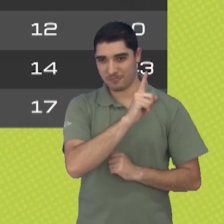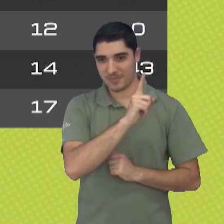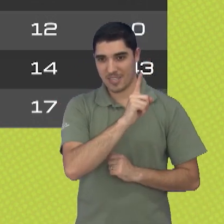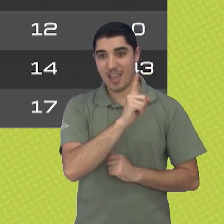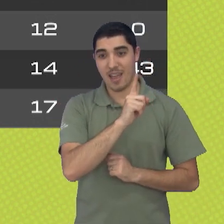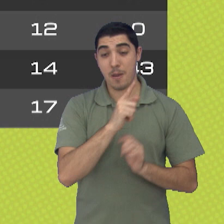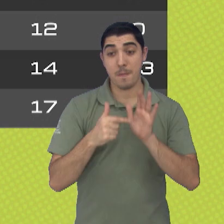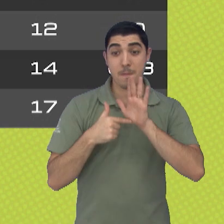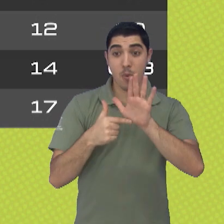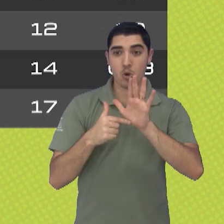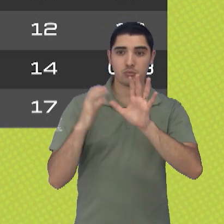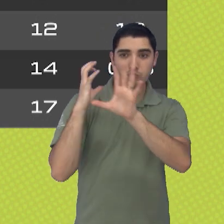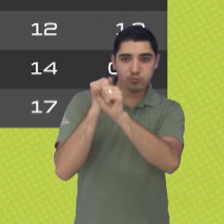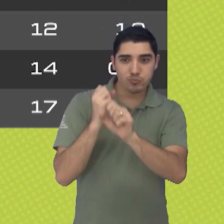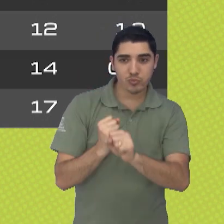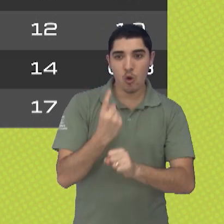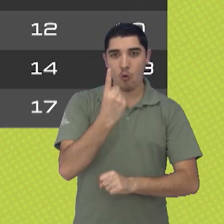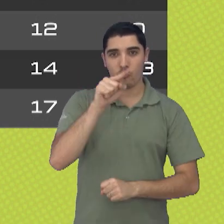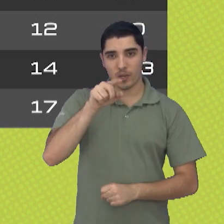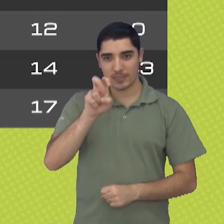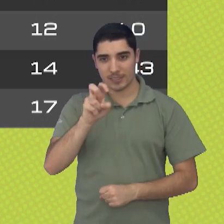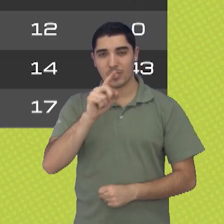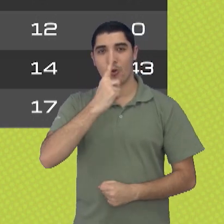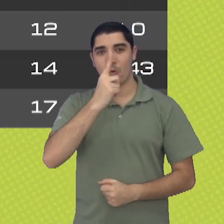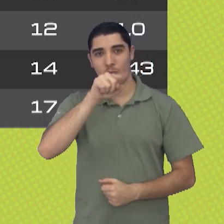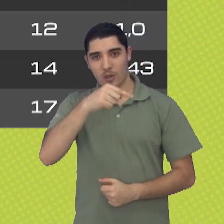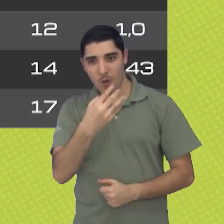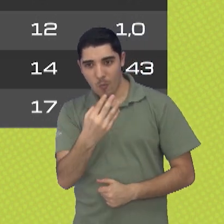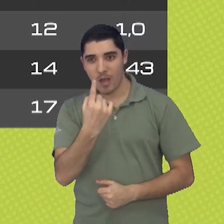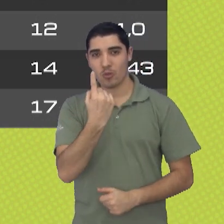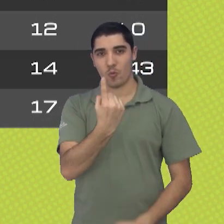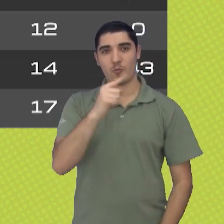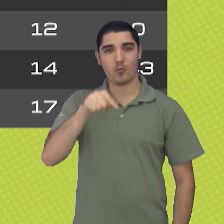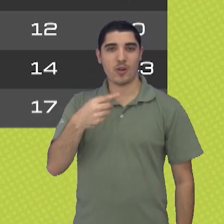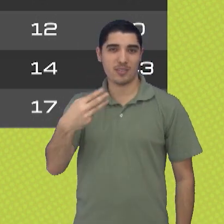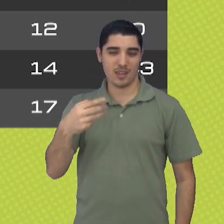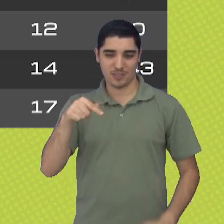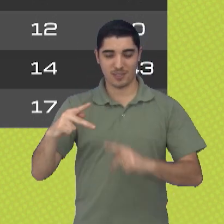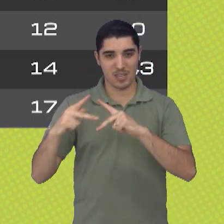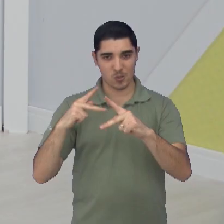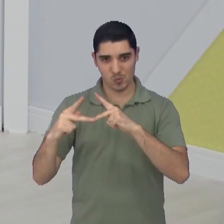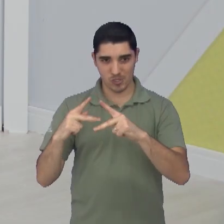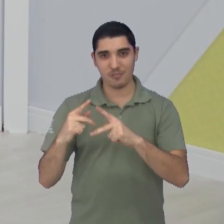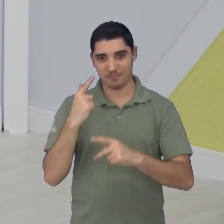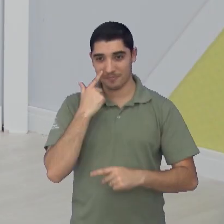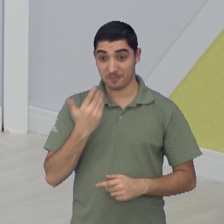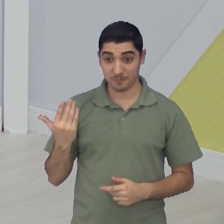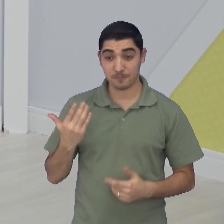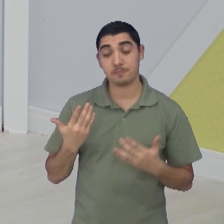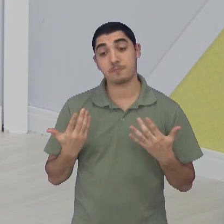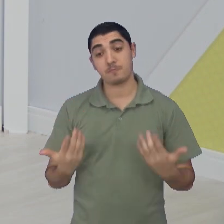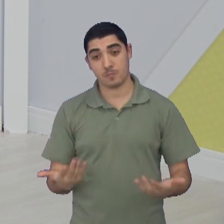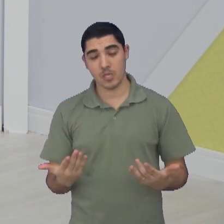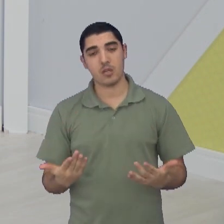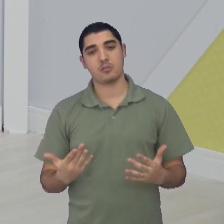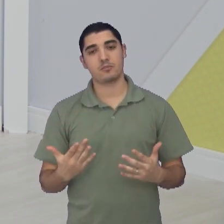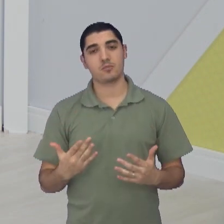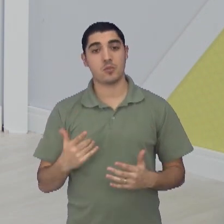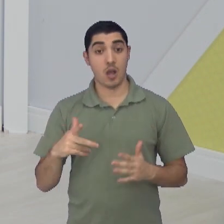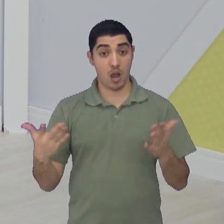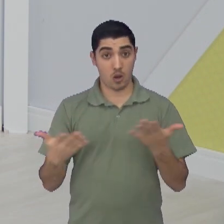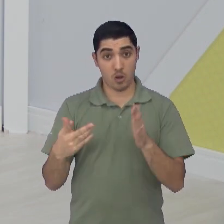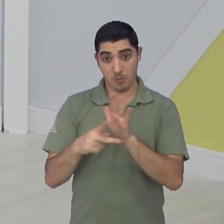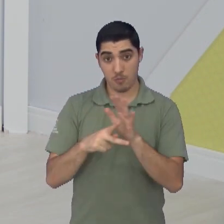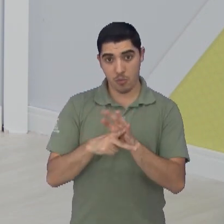1,3 para o São José por isso Suzano fica na frente do Sesi que fica na frente do pharmacon de vle os confrontos de quartas de final Mateus